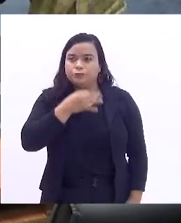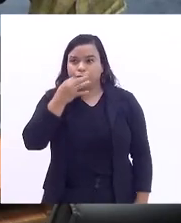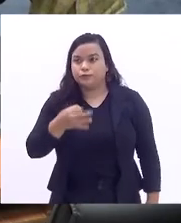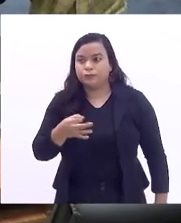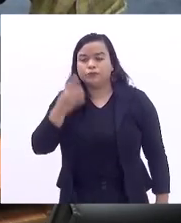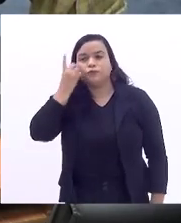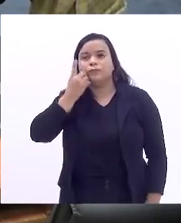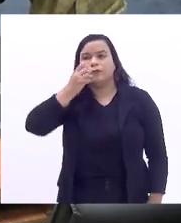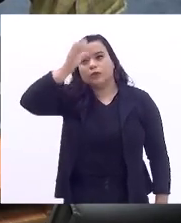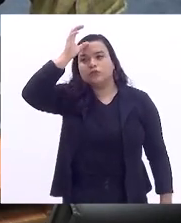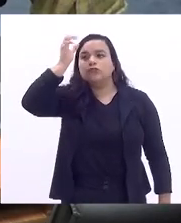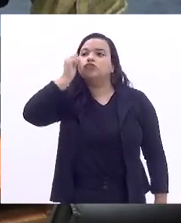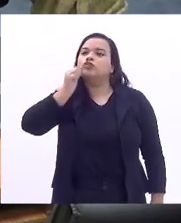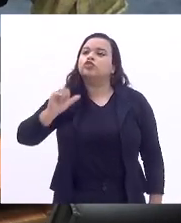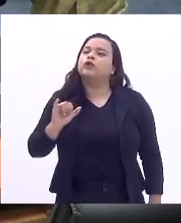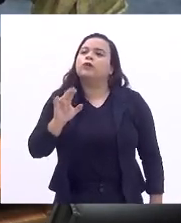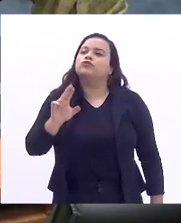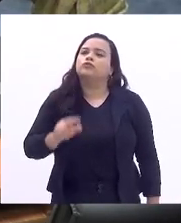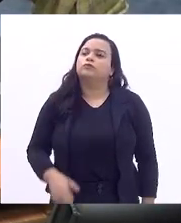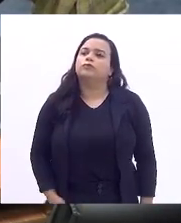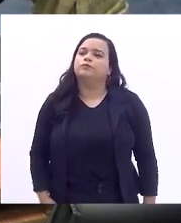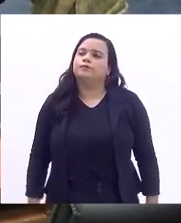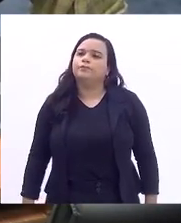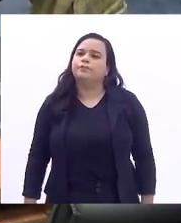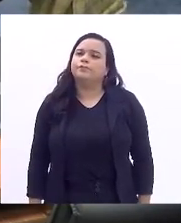o deputado da tia Ju